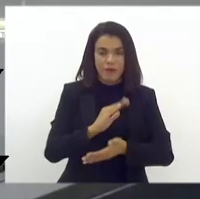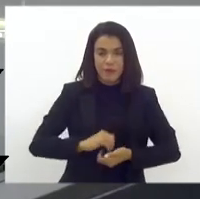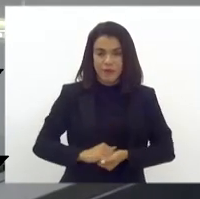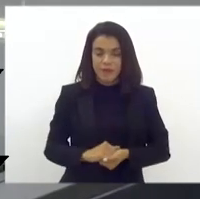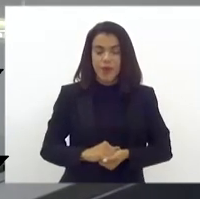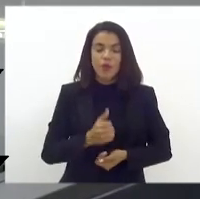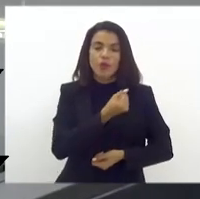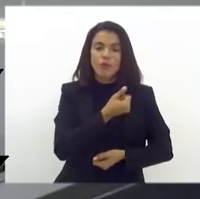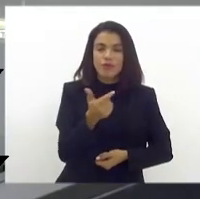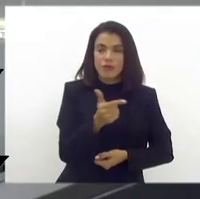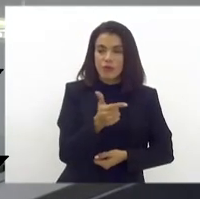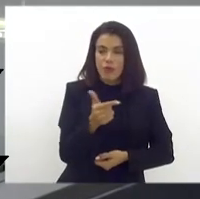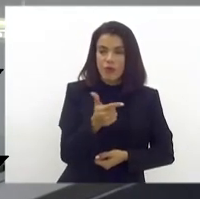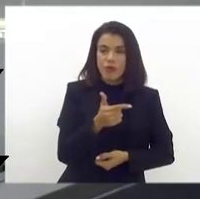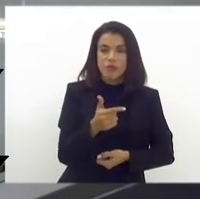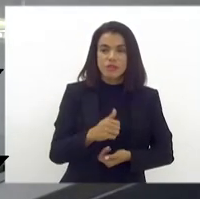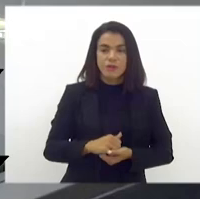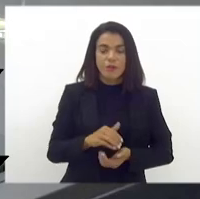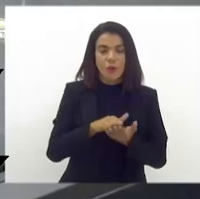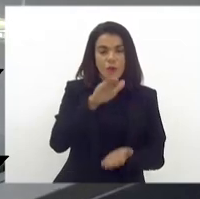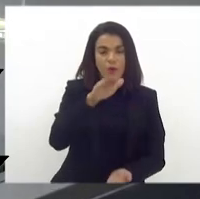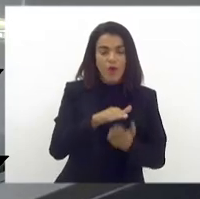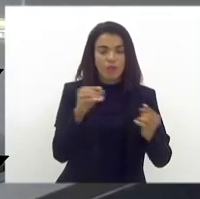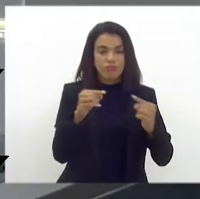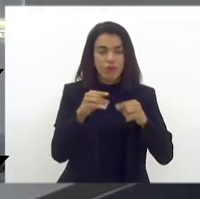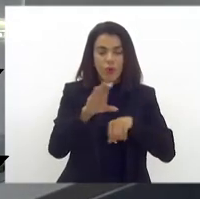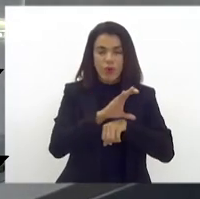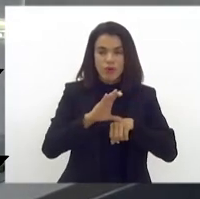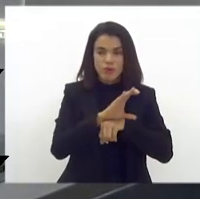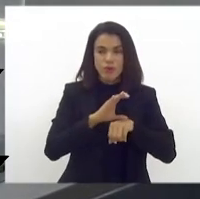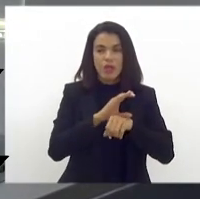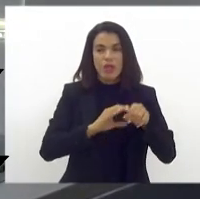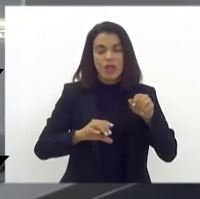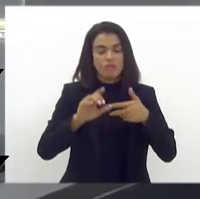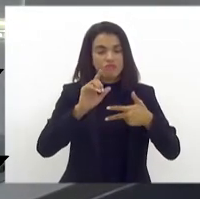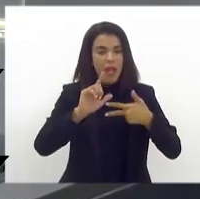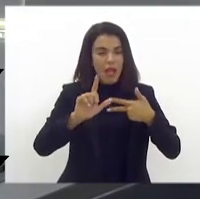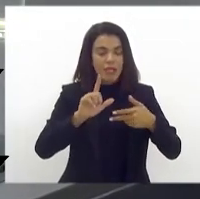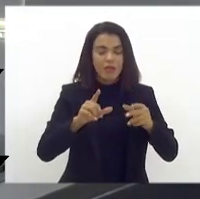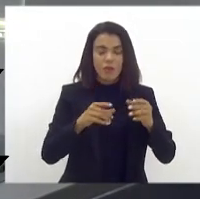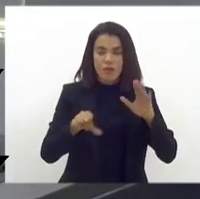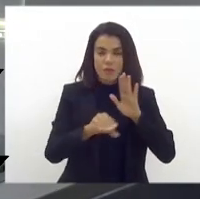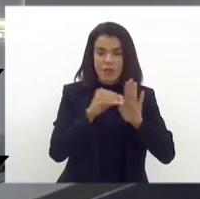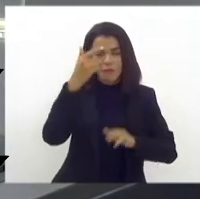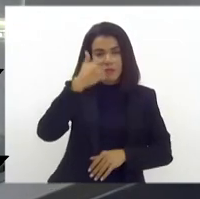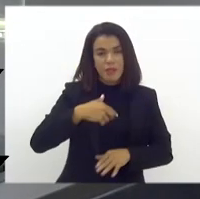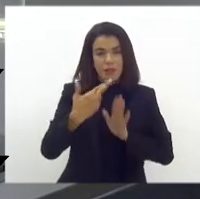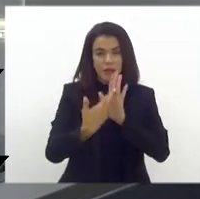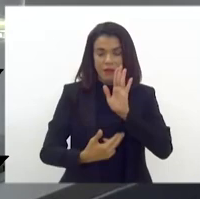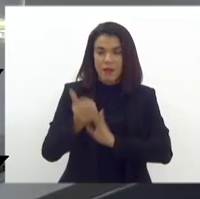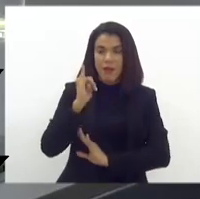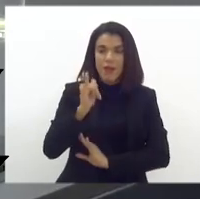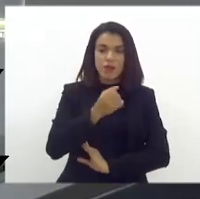aprovado. 22 da pauta, já no bloco de constitucionalidade com emenda, legalidade com emenda e juridicidade com emenda, projeto de minha relatoria, é